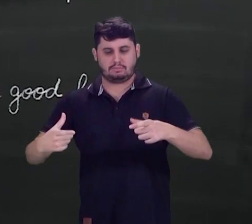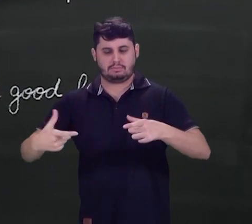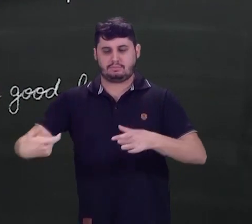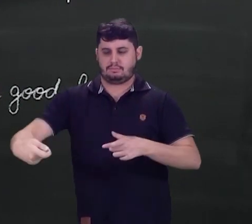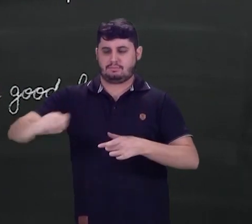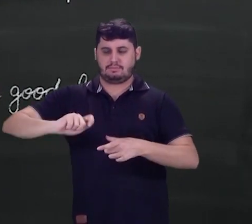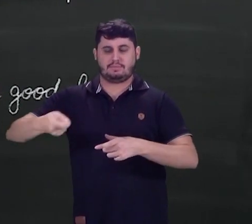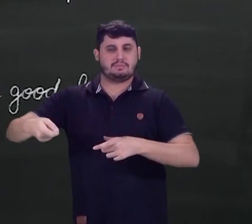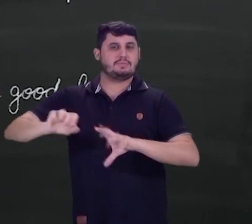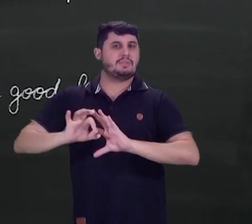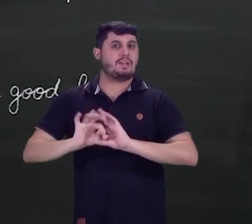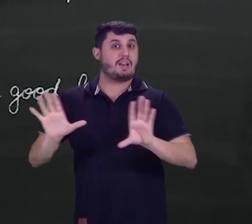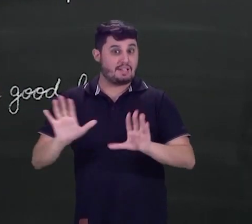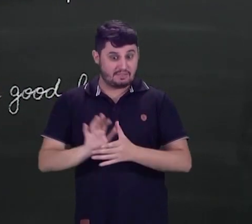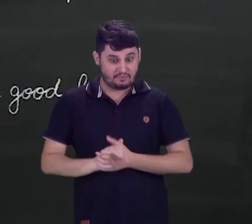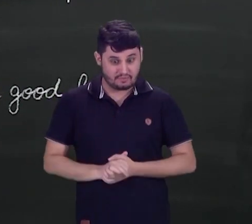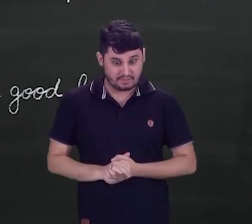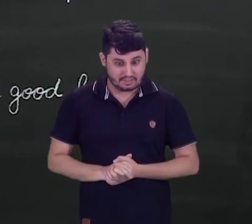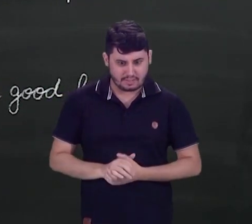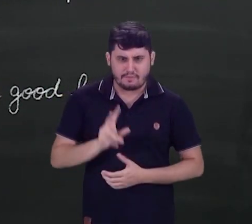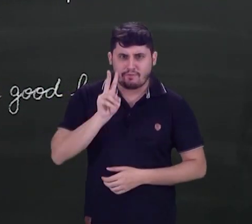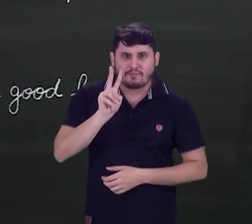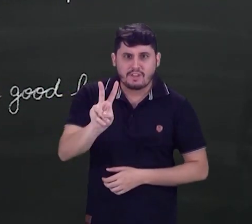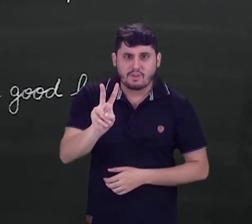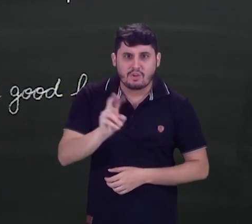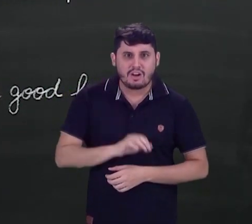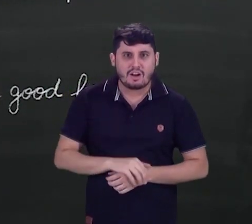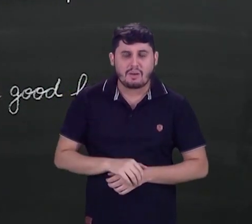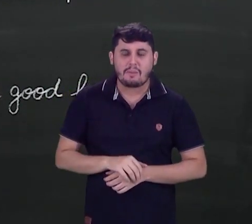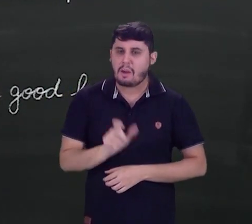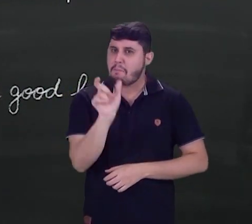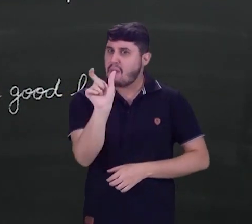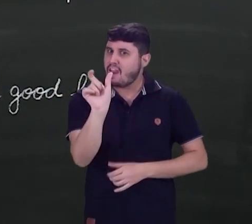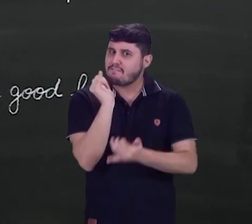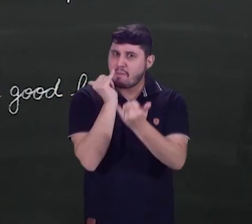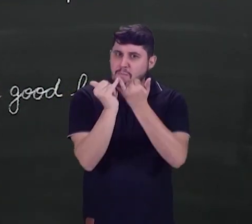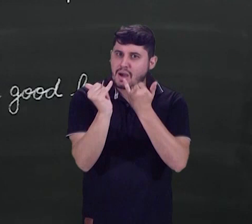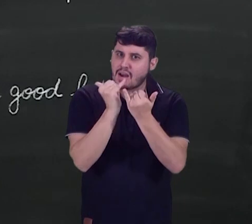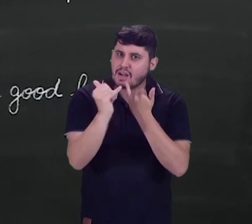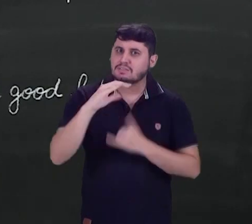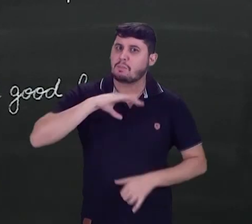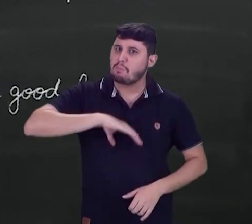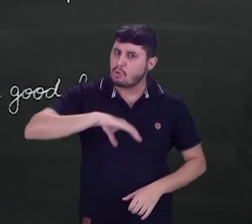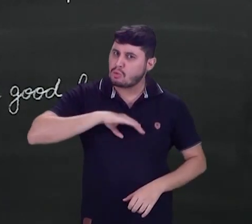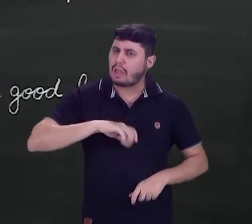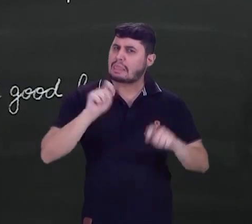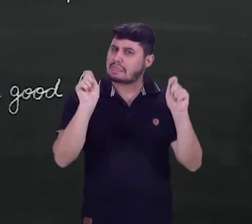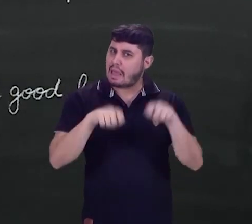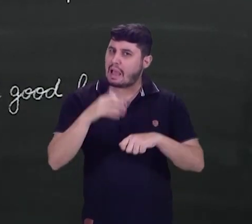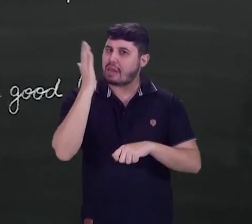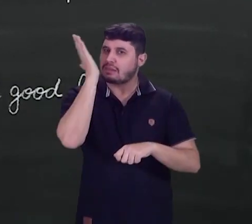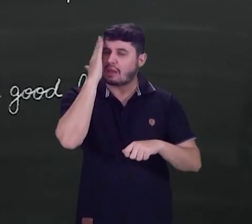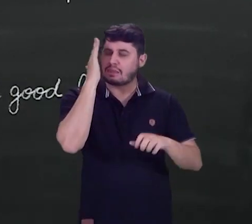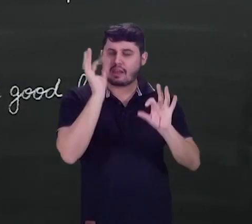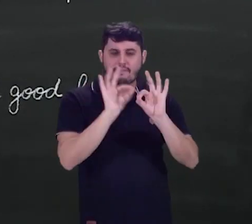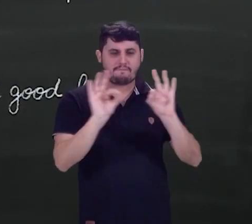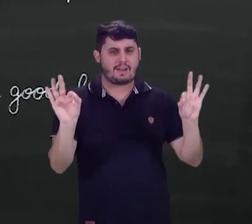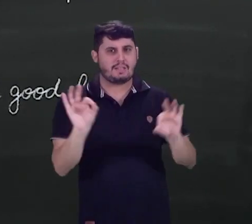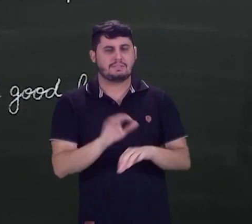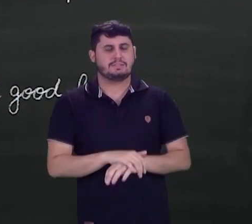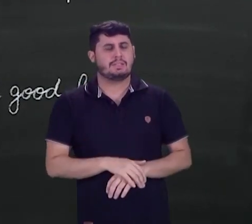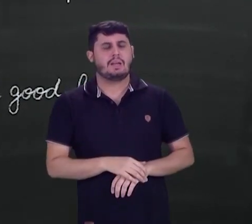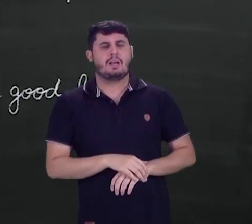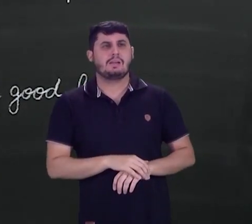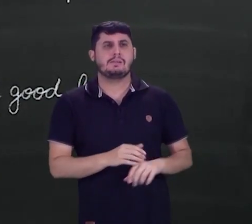a palavra transparente aqui. Ela não parece com português? Já dá pra gente ter uma ideia. A teacher Deb, eu não entendi se I like. Não, não